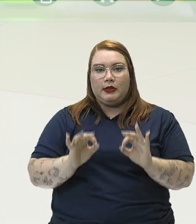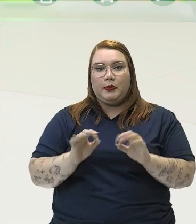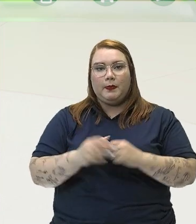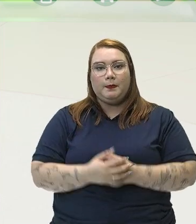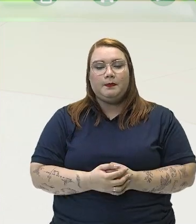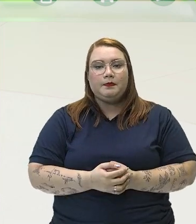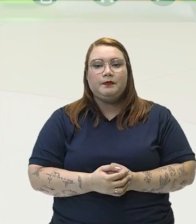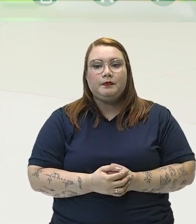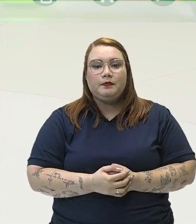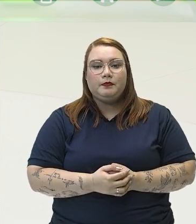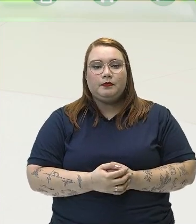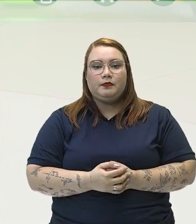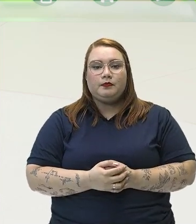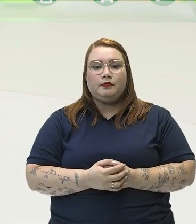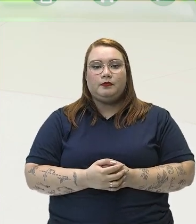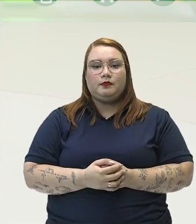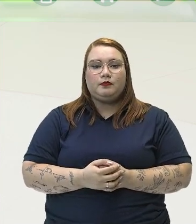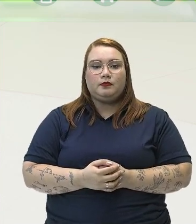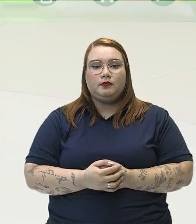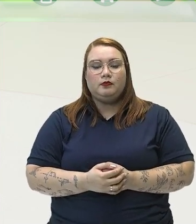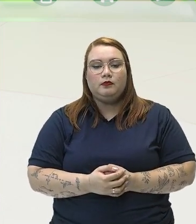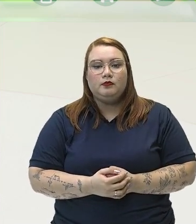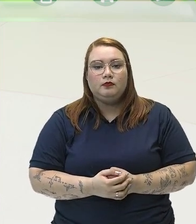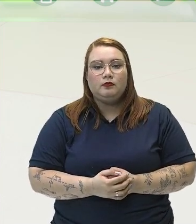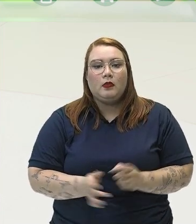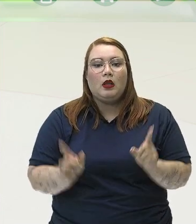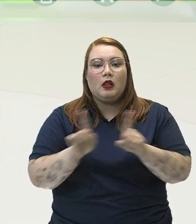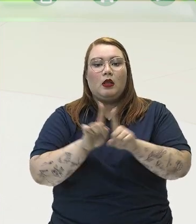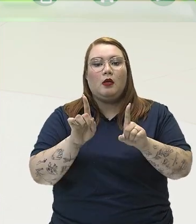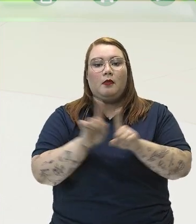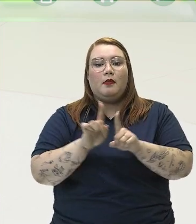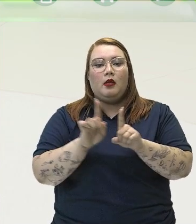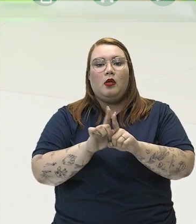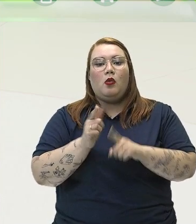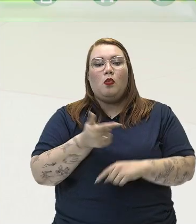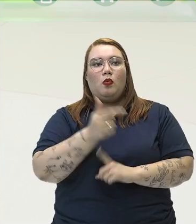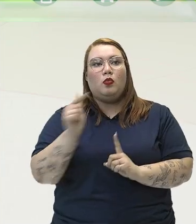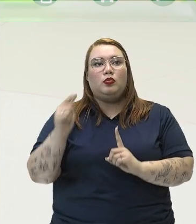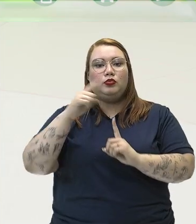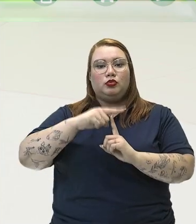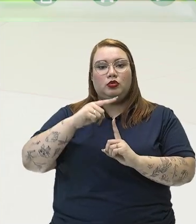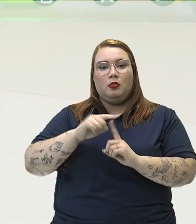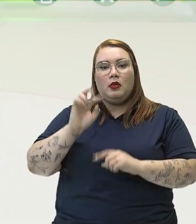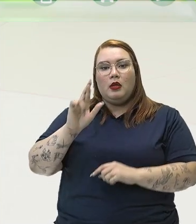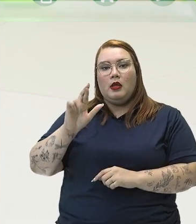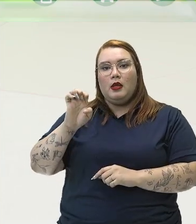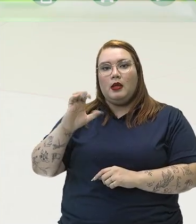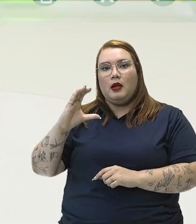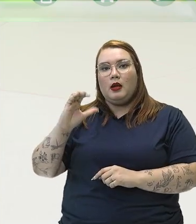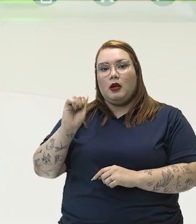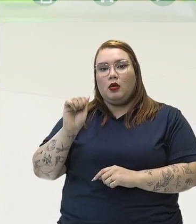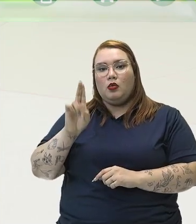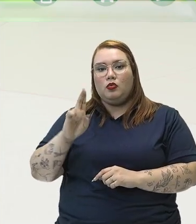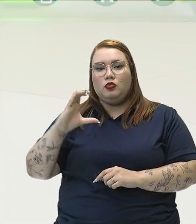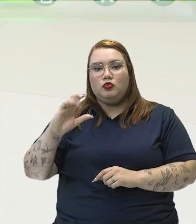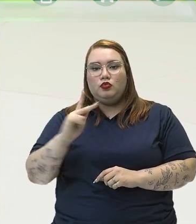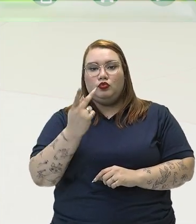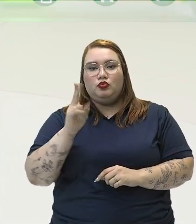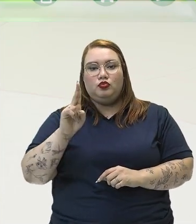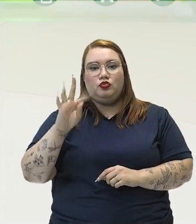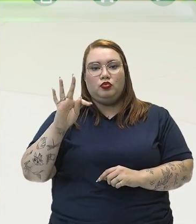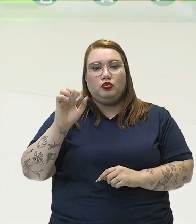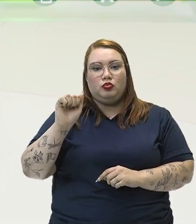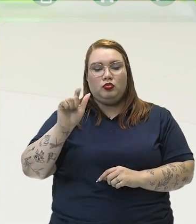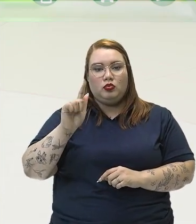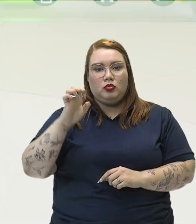adequada. A recauchutagem, que é uma reforma para a reutilização desse pneu como alternativa,